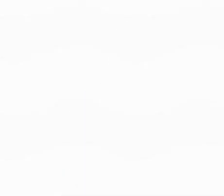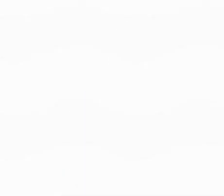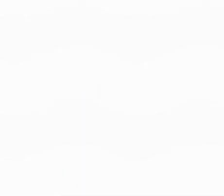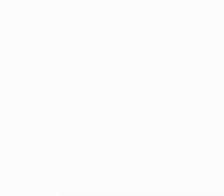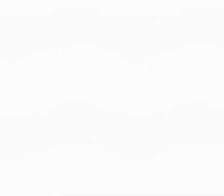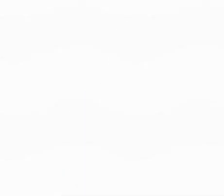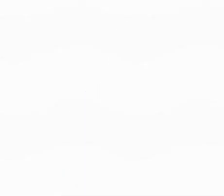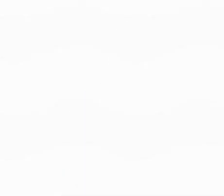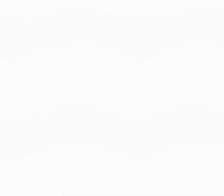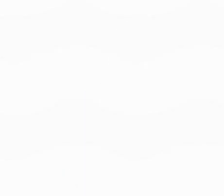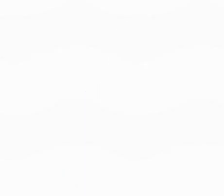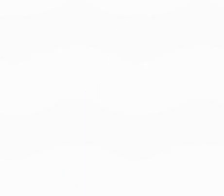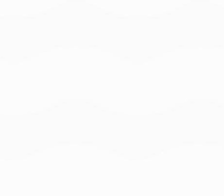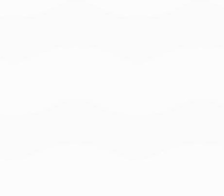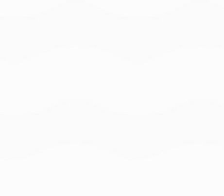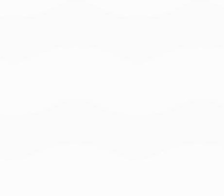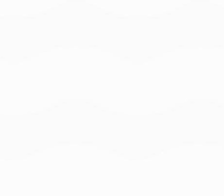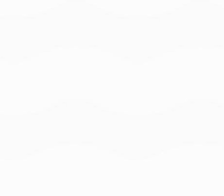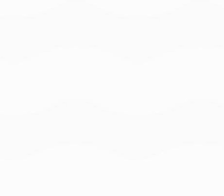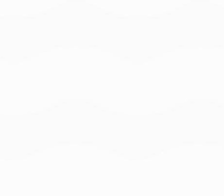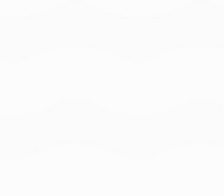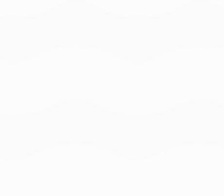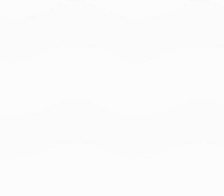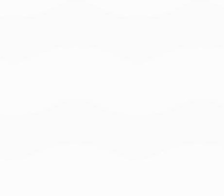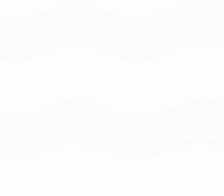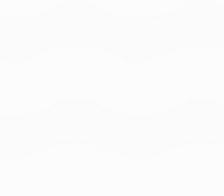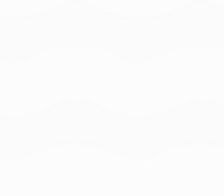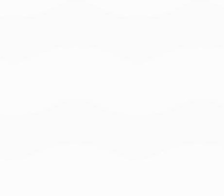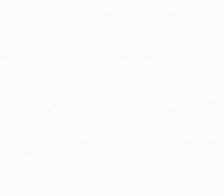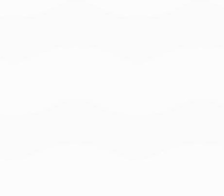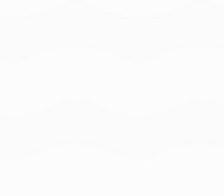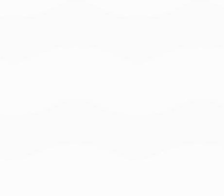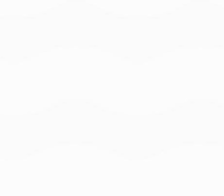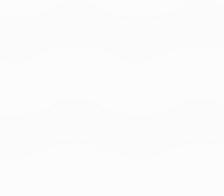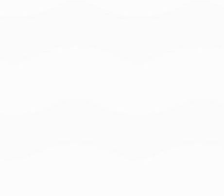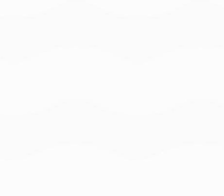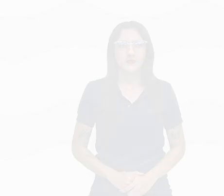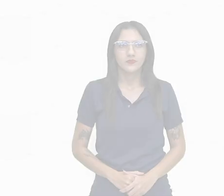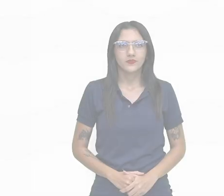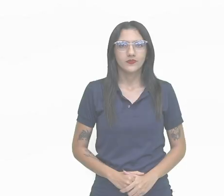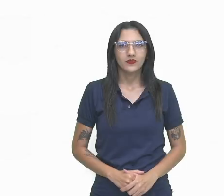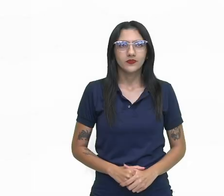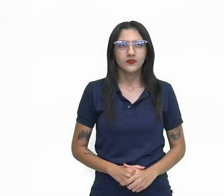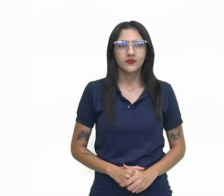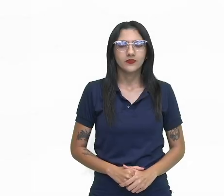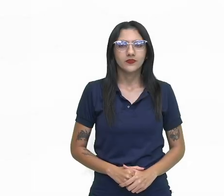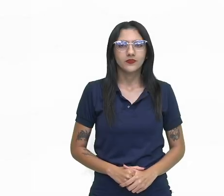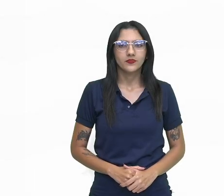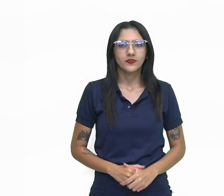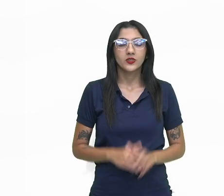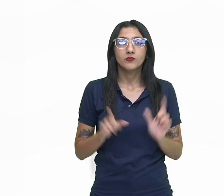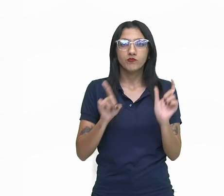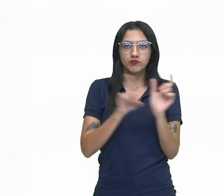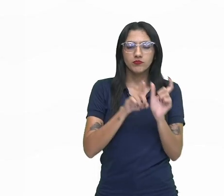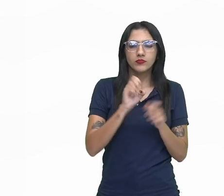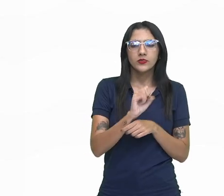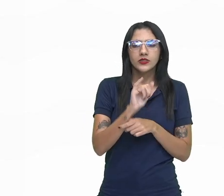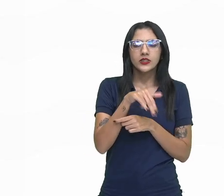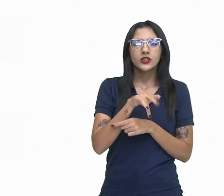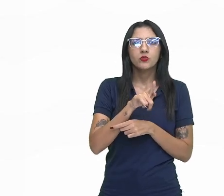e plural. Está no singular quando ele se refere a uma só pessoa ou coisa, no